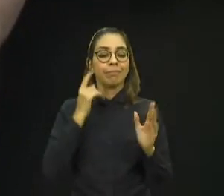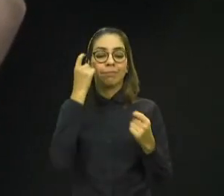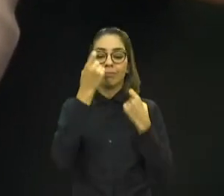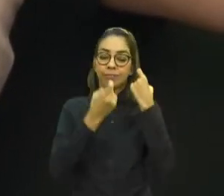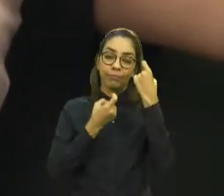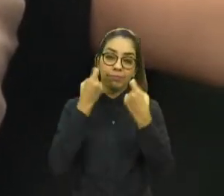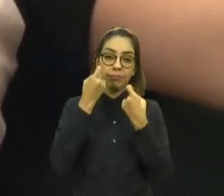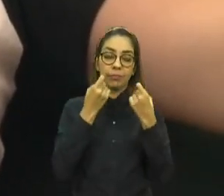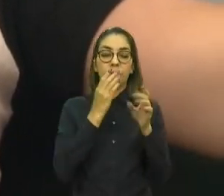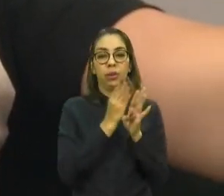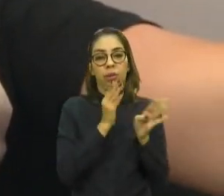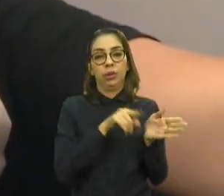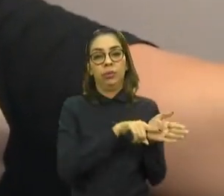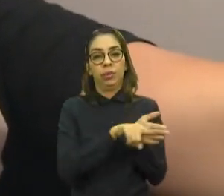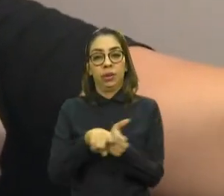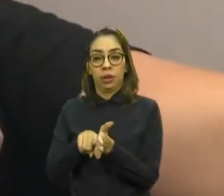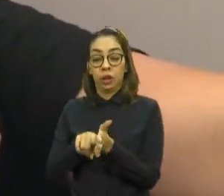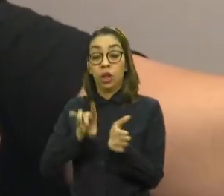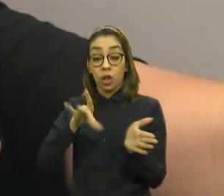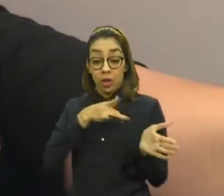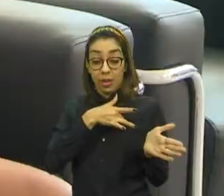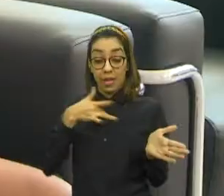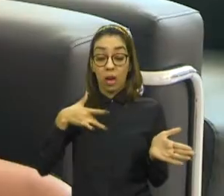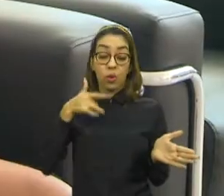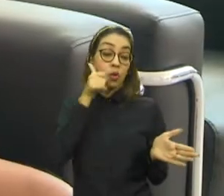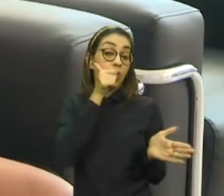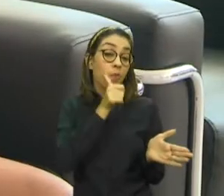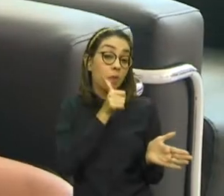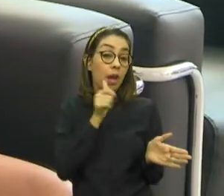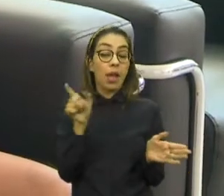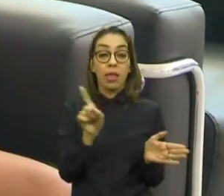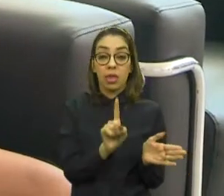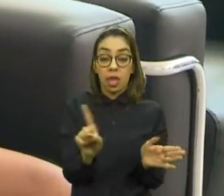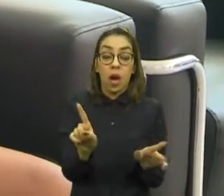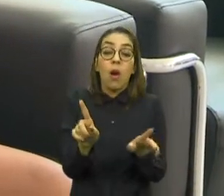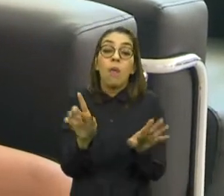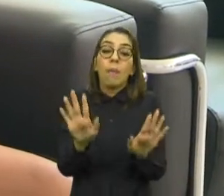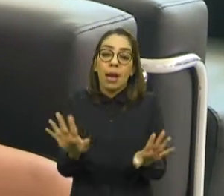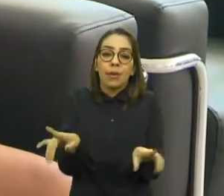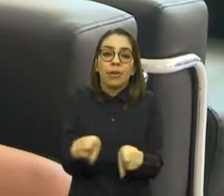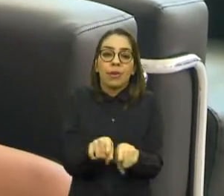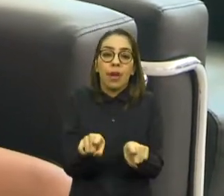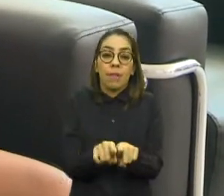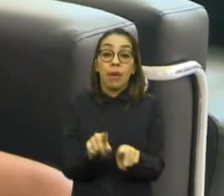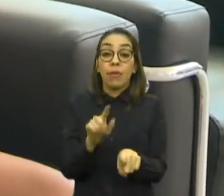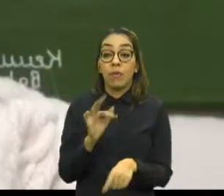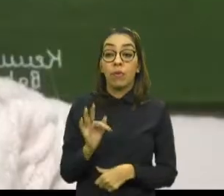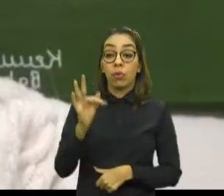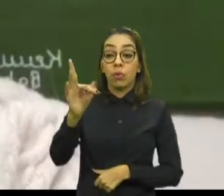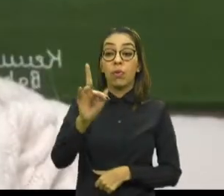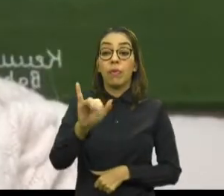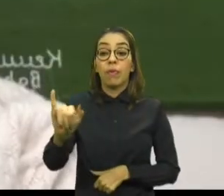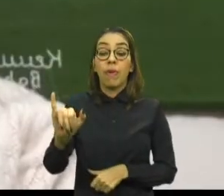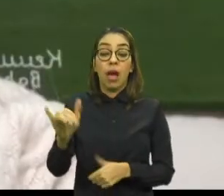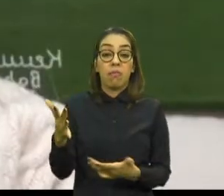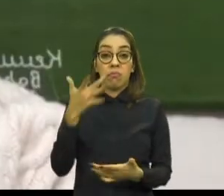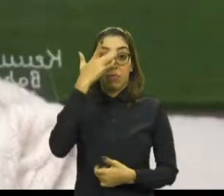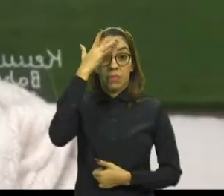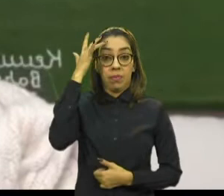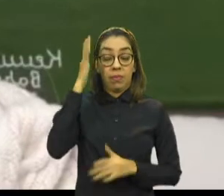pelo ponto de vista da saúde feminina, mas sinal de alerta para as futuras gerações. Recém-nascidos